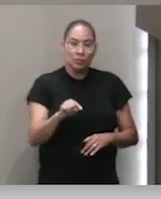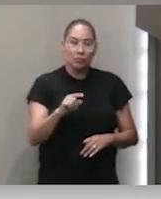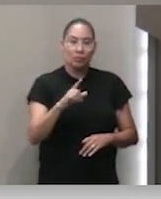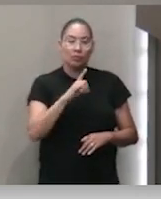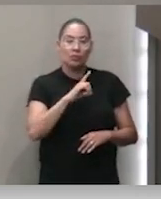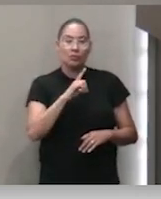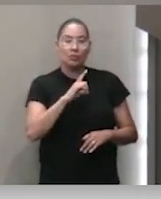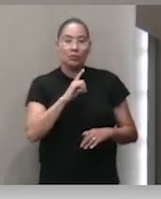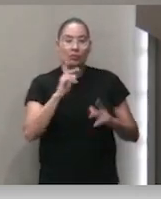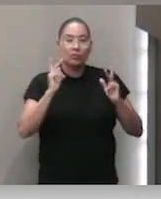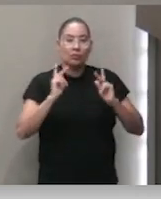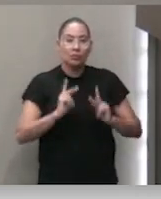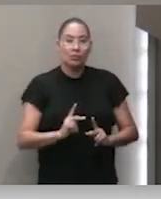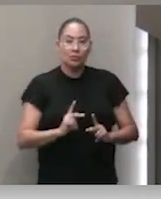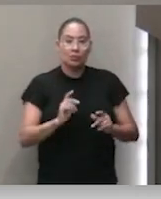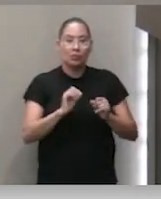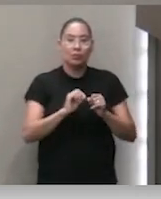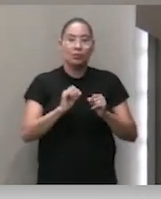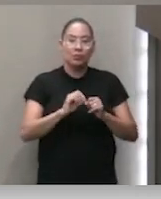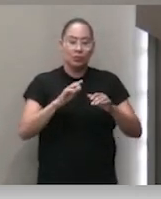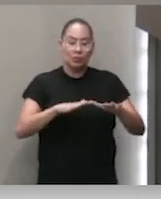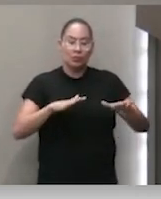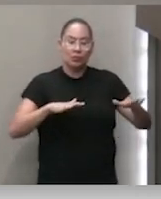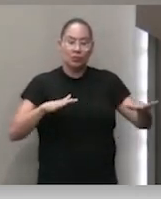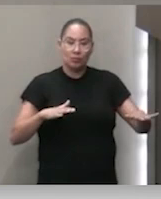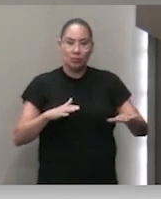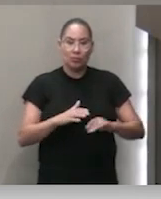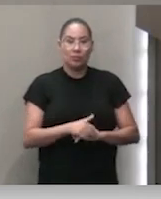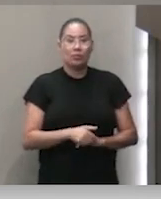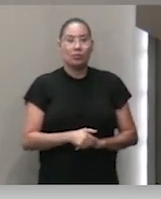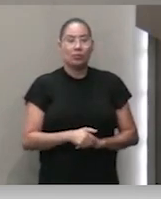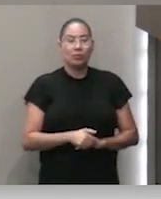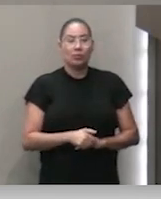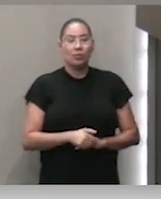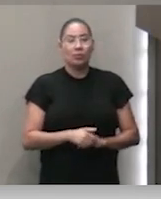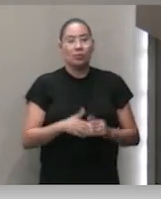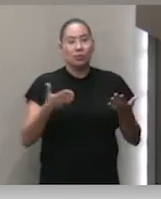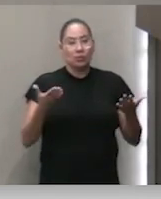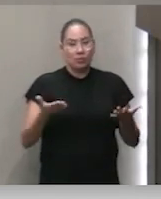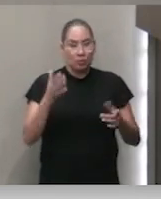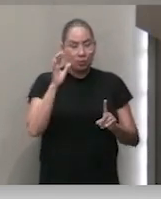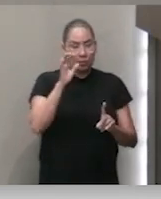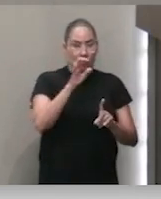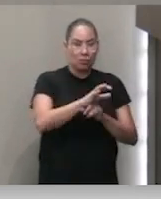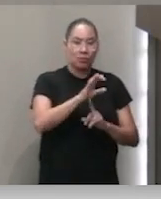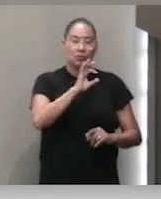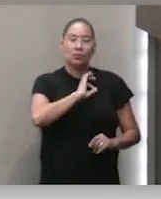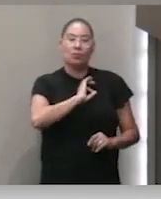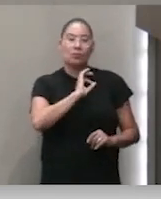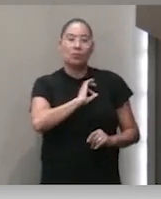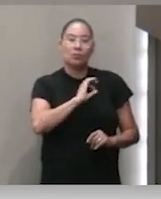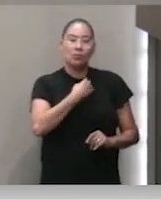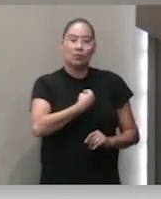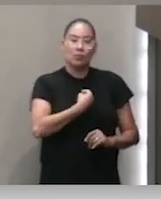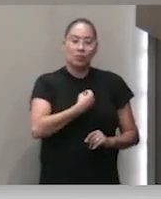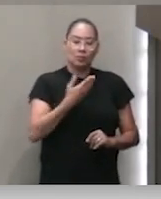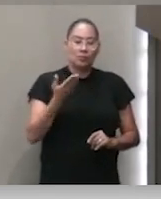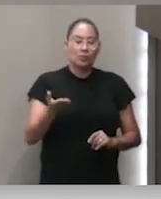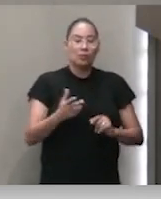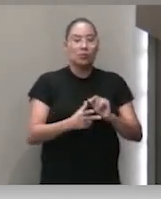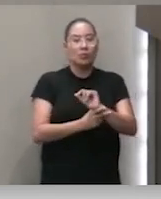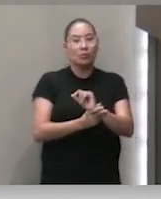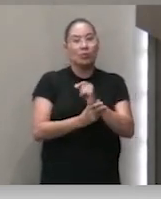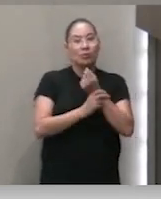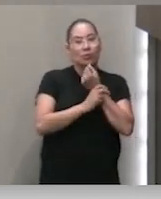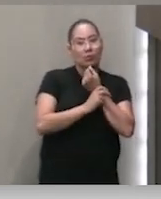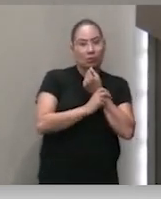bando de imbecil maconheiro fazendo aquela manifestação. Isso é a própria polícia militar, a brigada militar que está lá garantindo